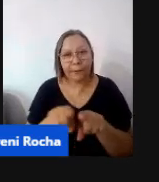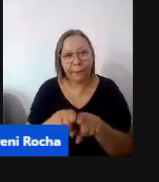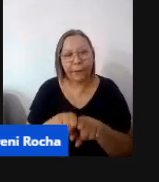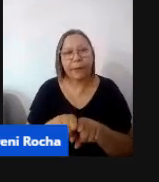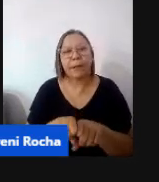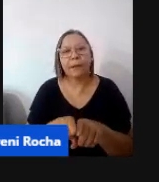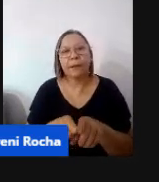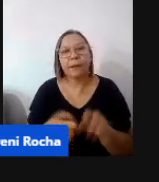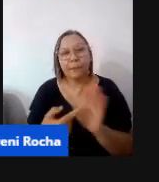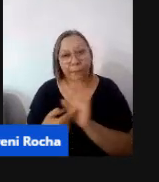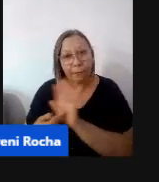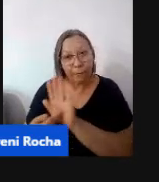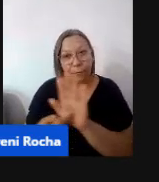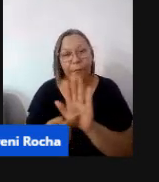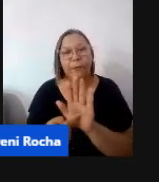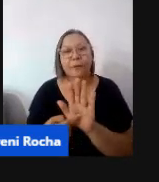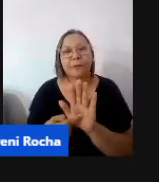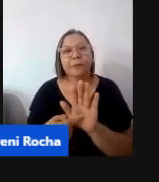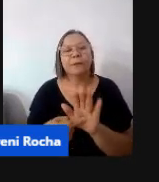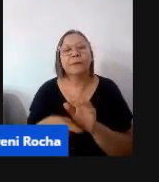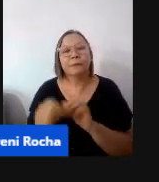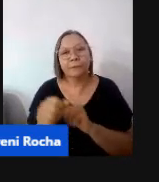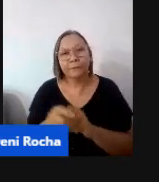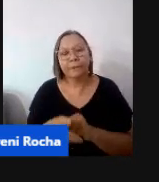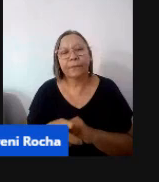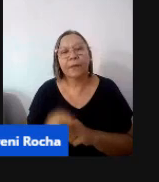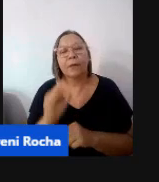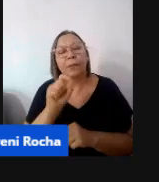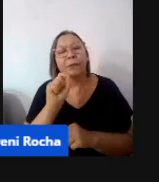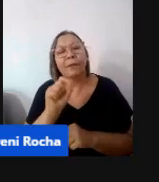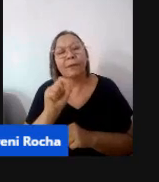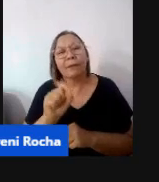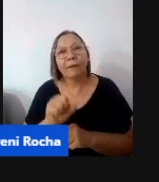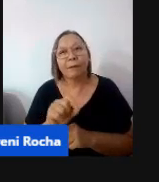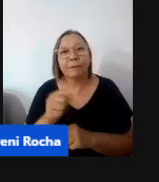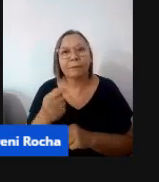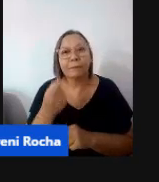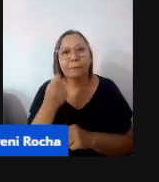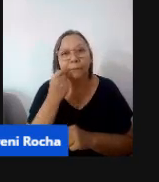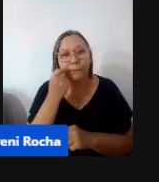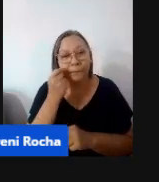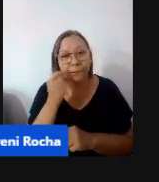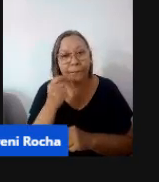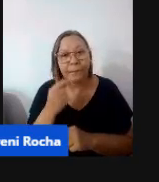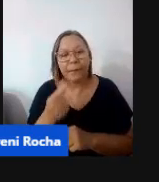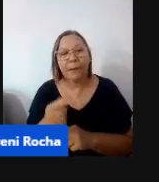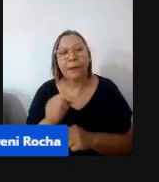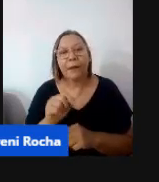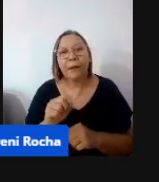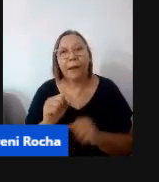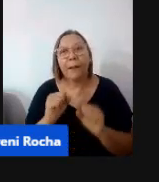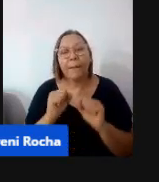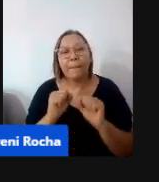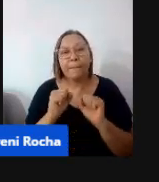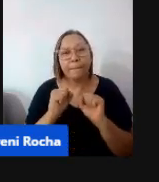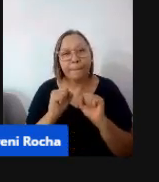e trago novos exemplos. O que é interessante disso, gente, é a possibilidade de